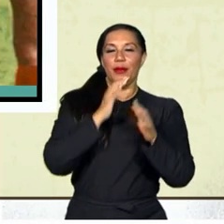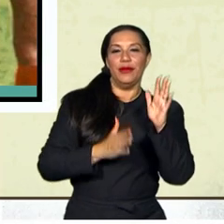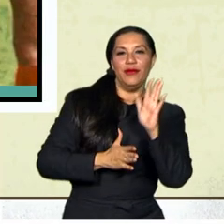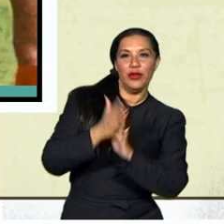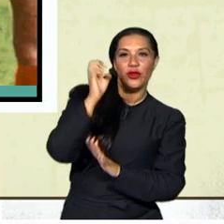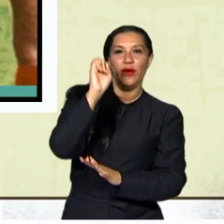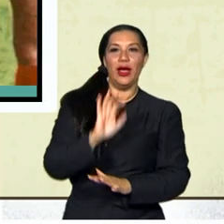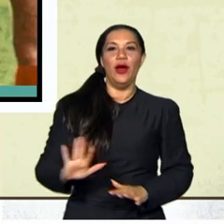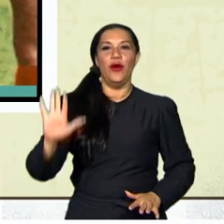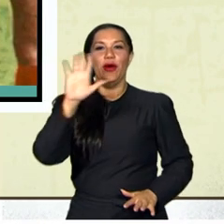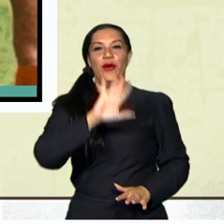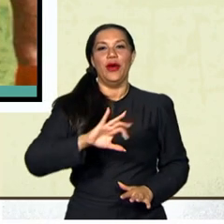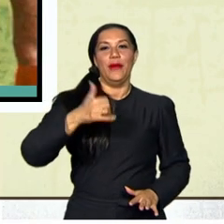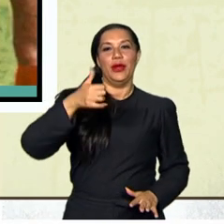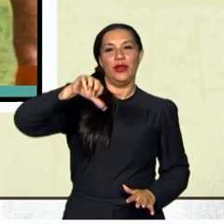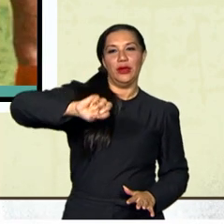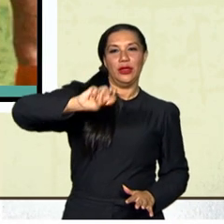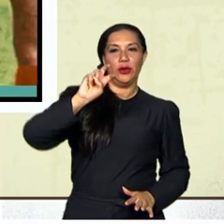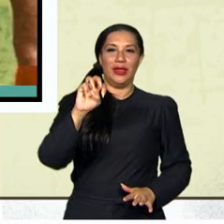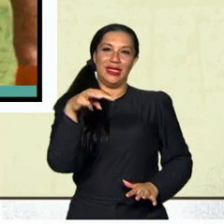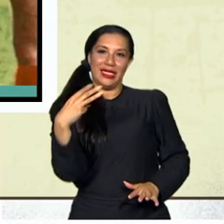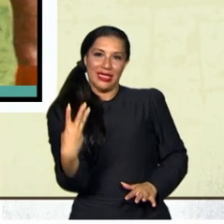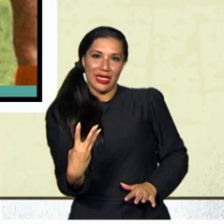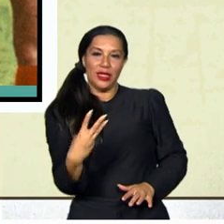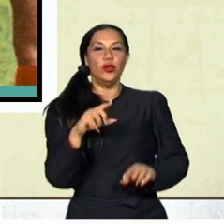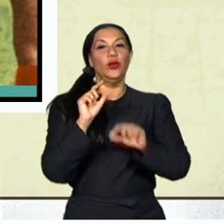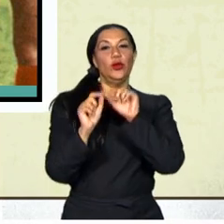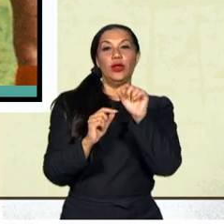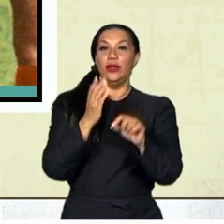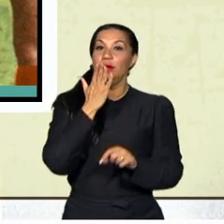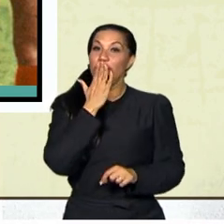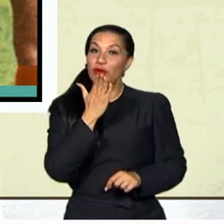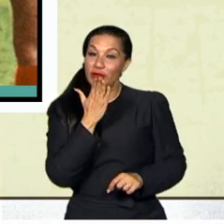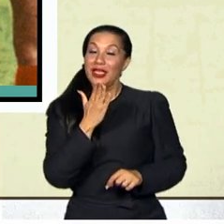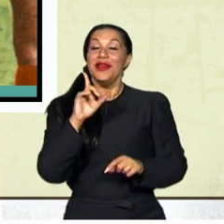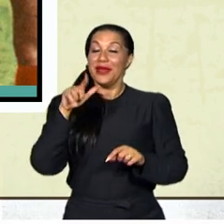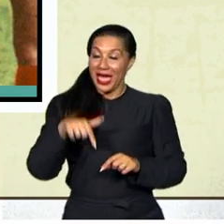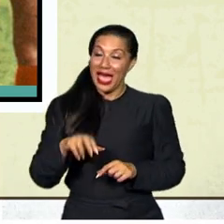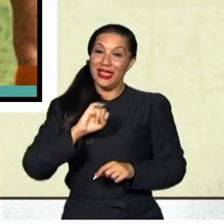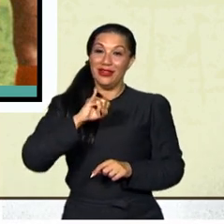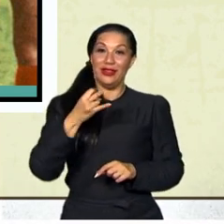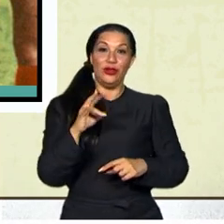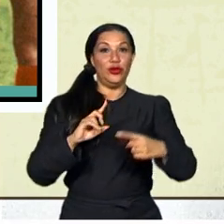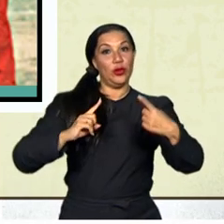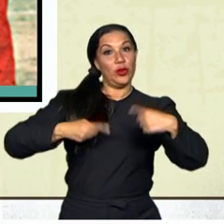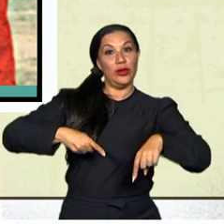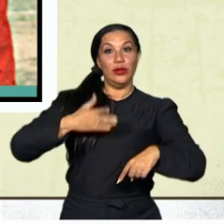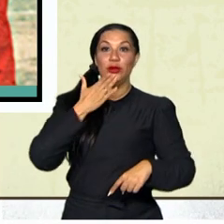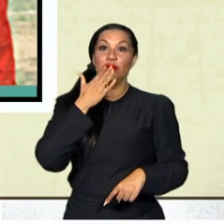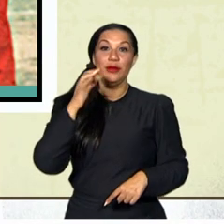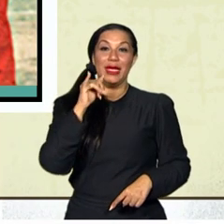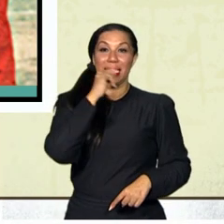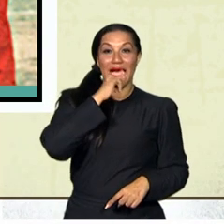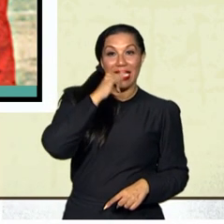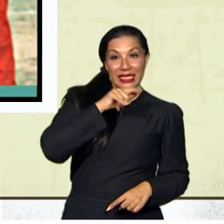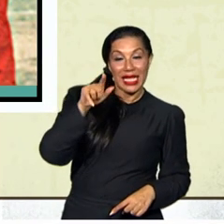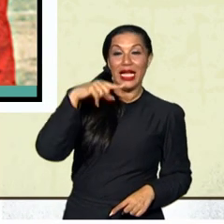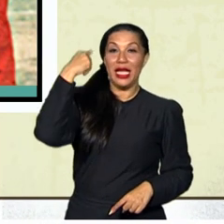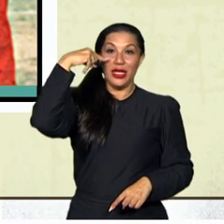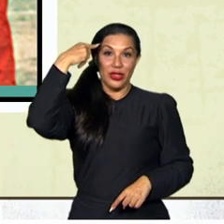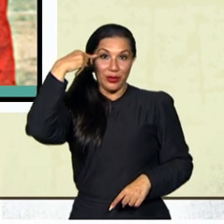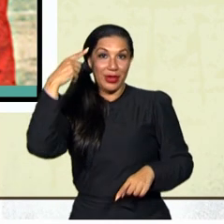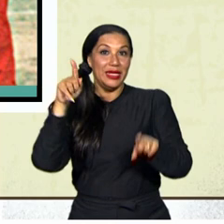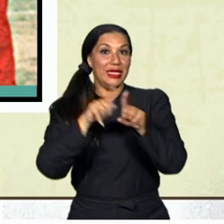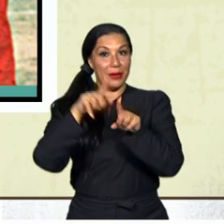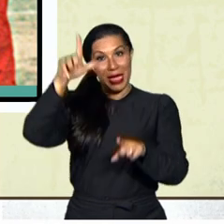Europa em 1953, onde o time da Rua Javari enfrentaria times da Itália, Espanha e